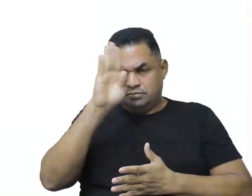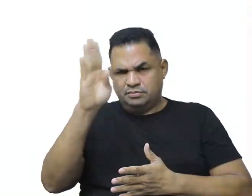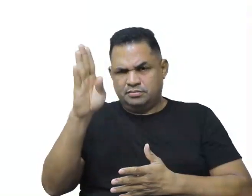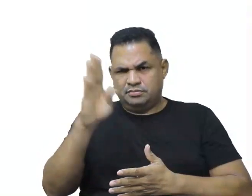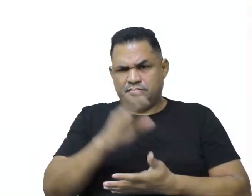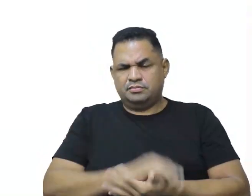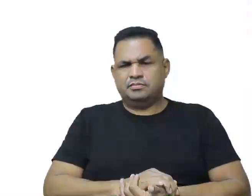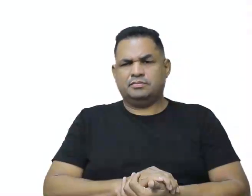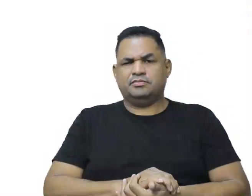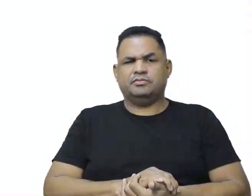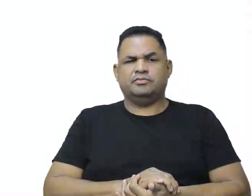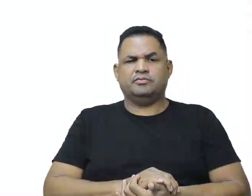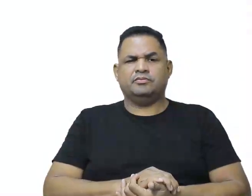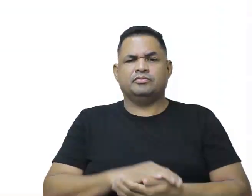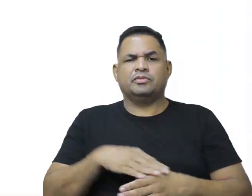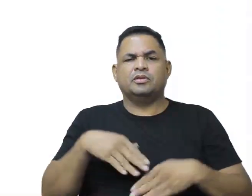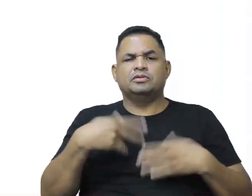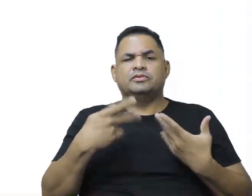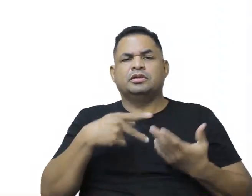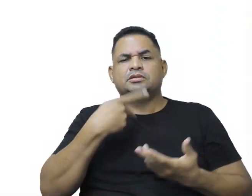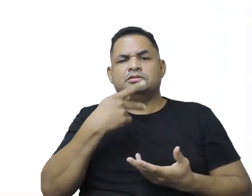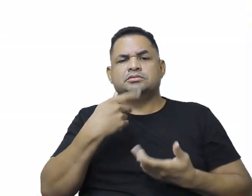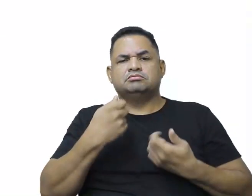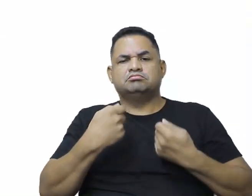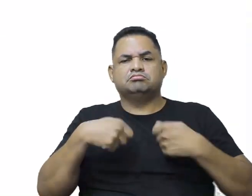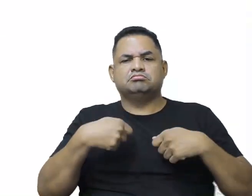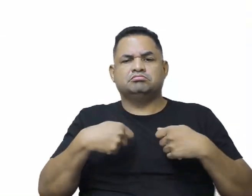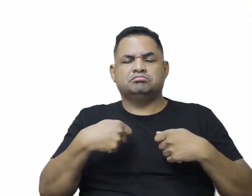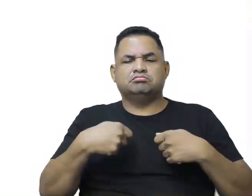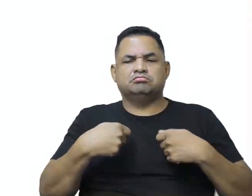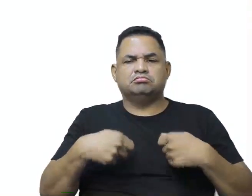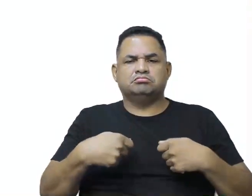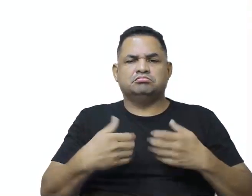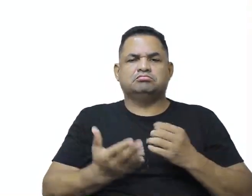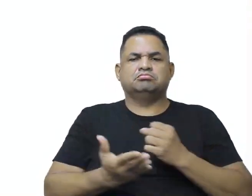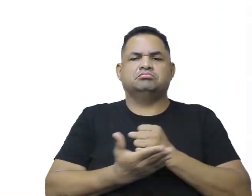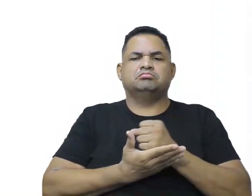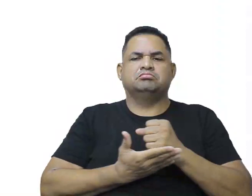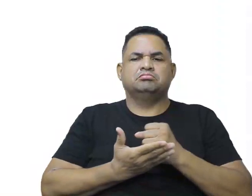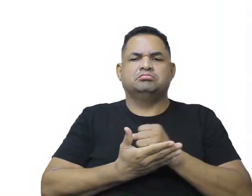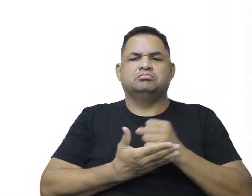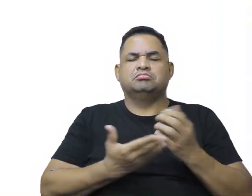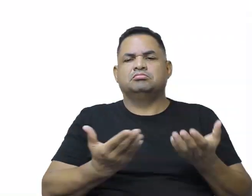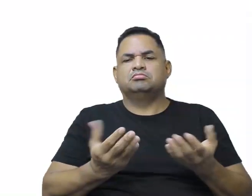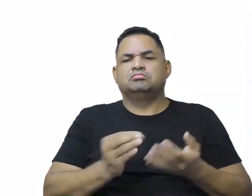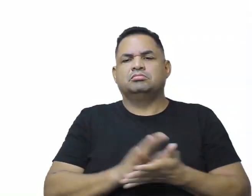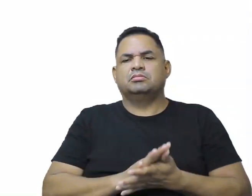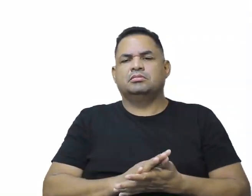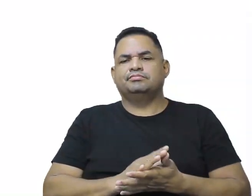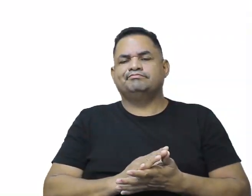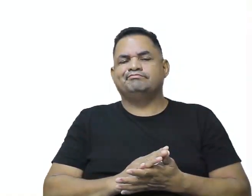e principalmente no que diz respeito e as necessidades básicas como